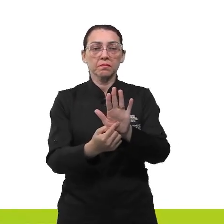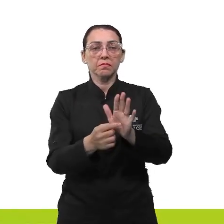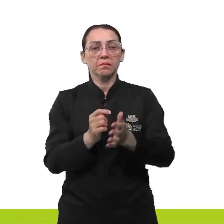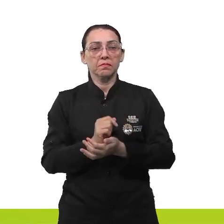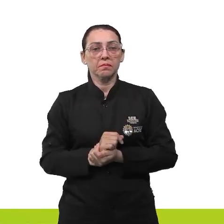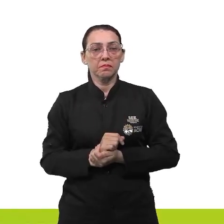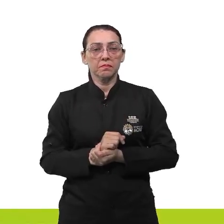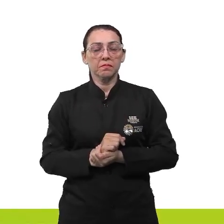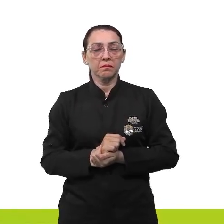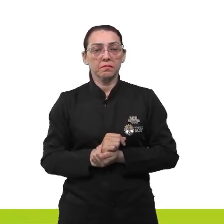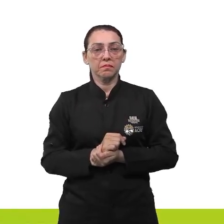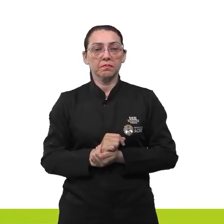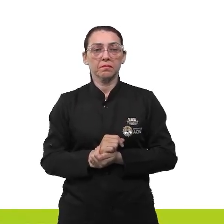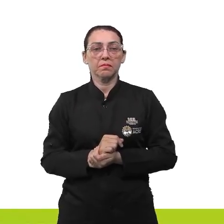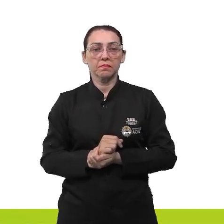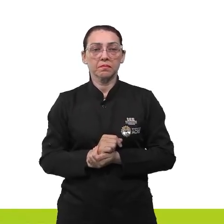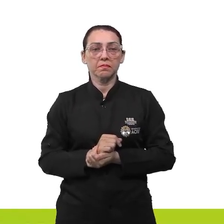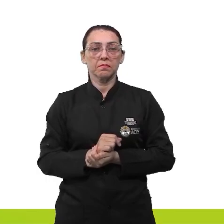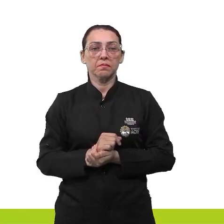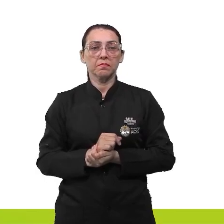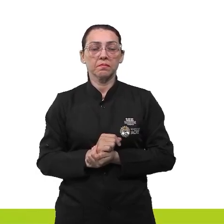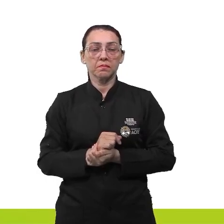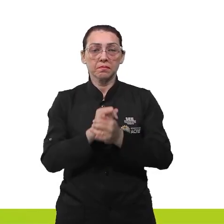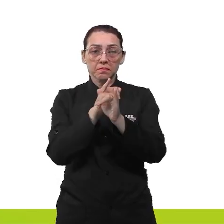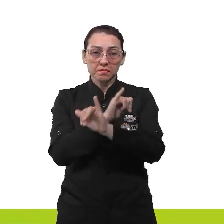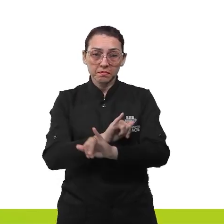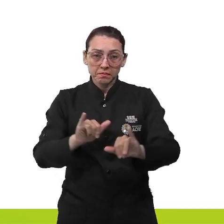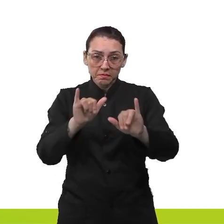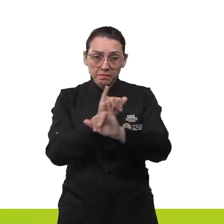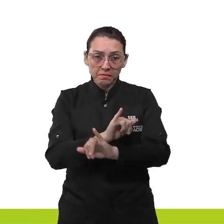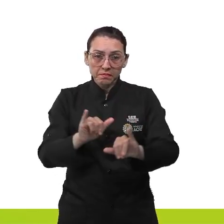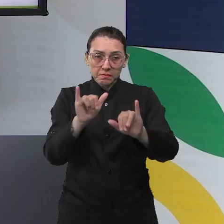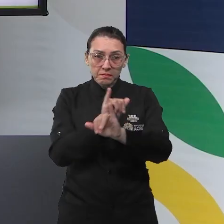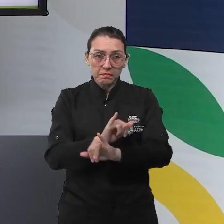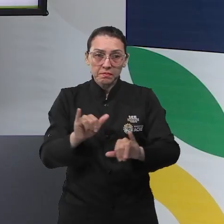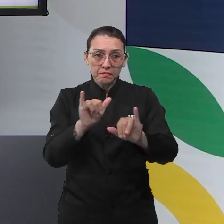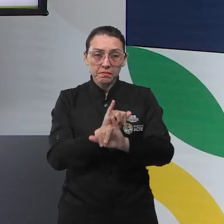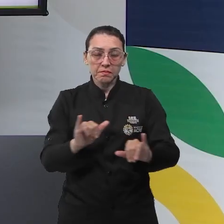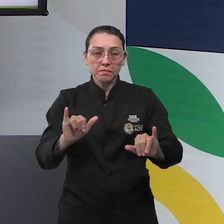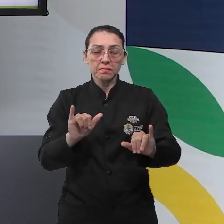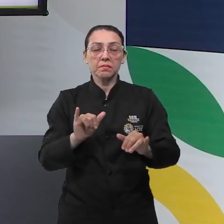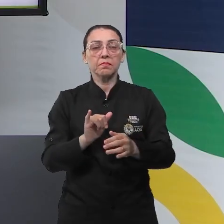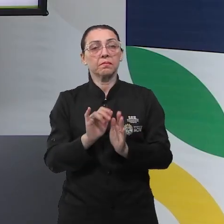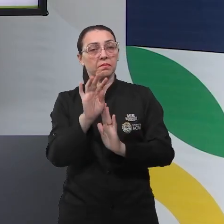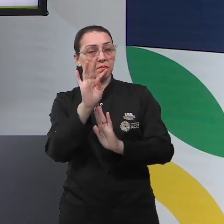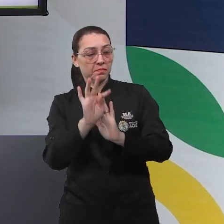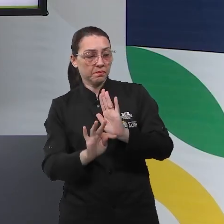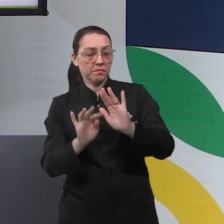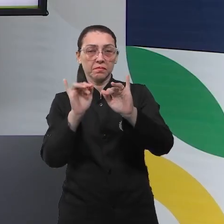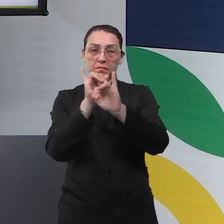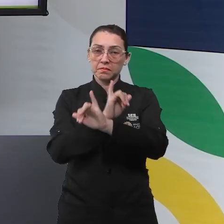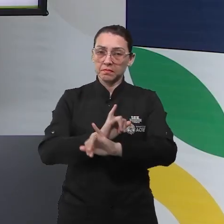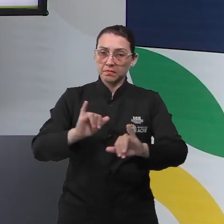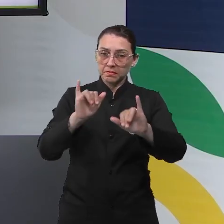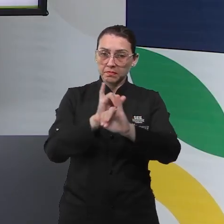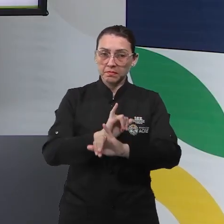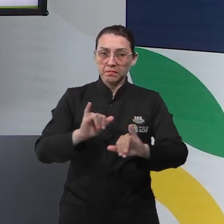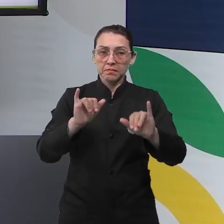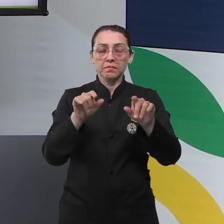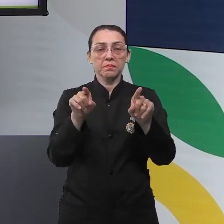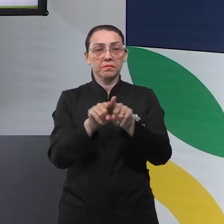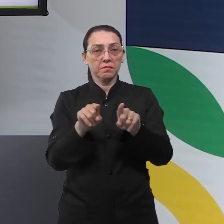expositivos, e aí sim os expositivos que transmitem informação. E aí os textos informativos, que